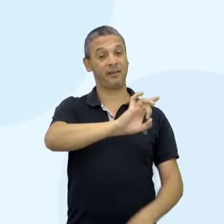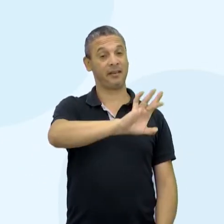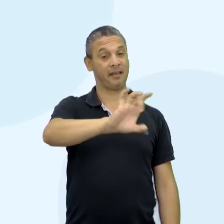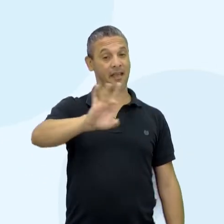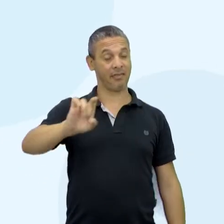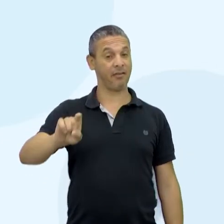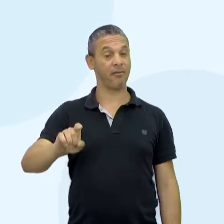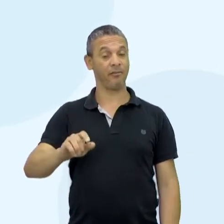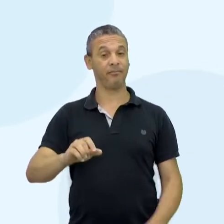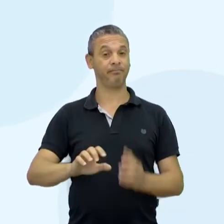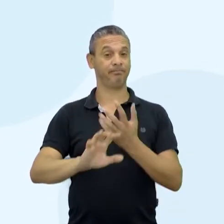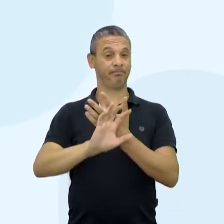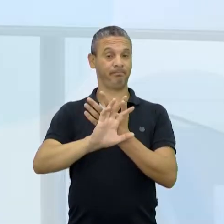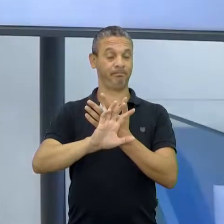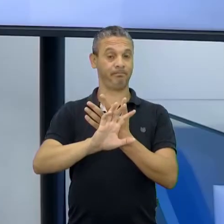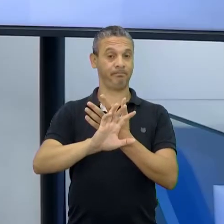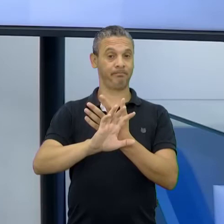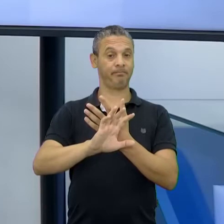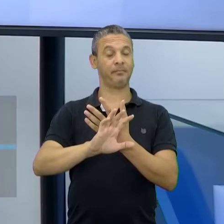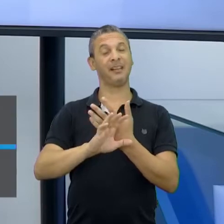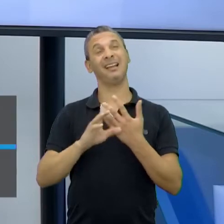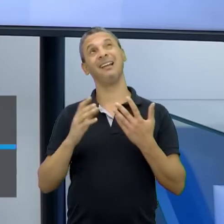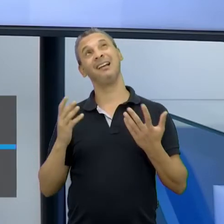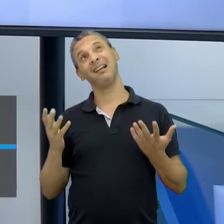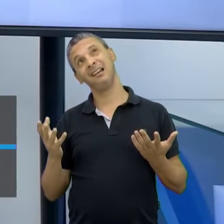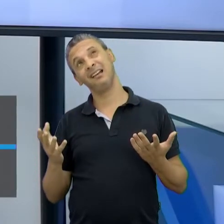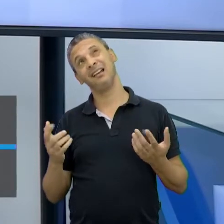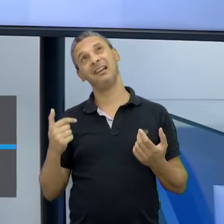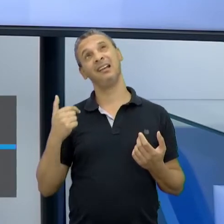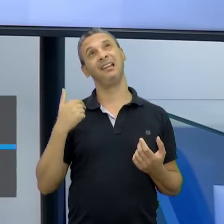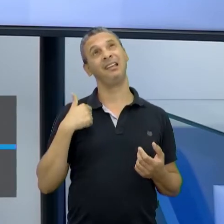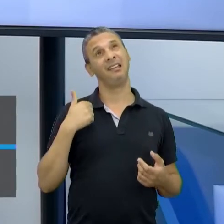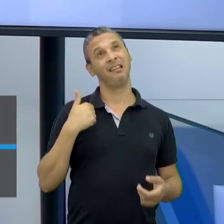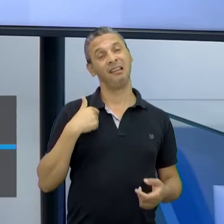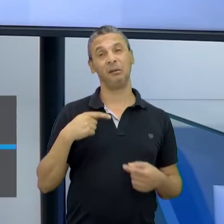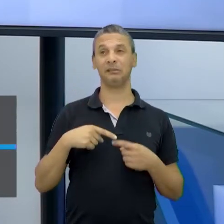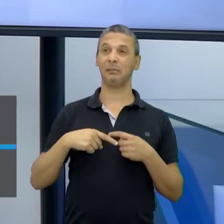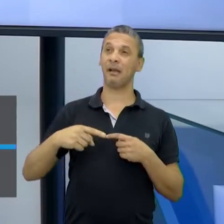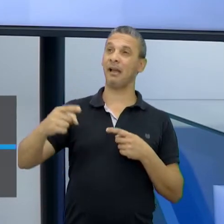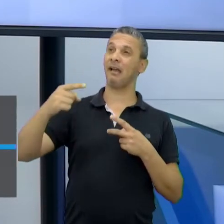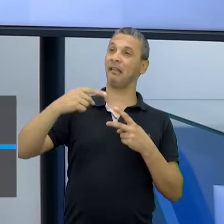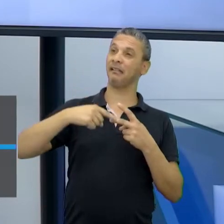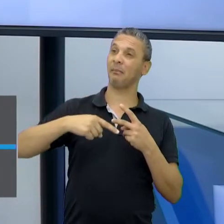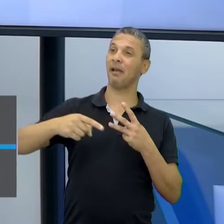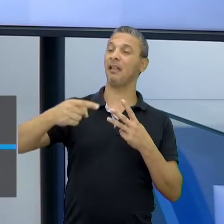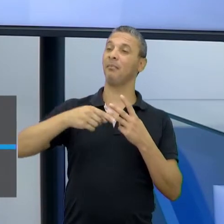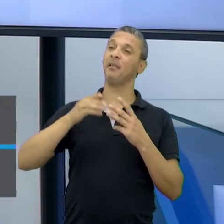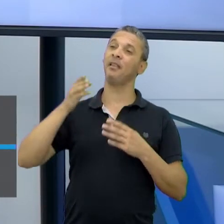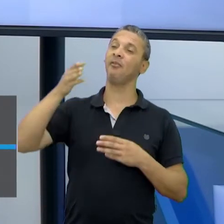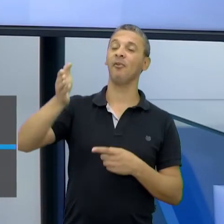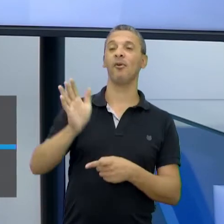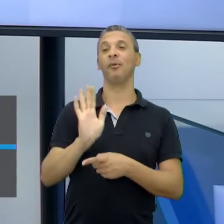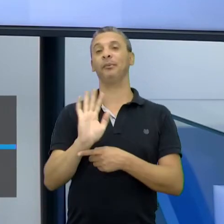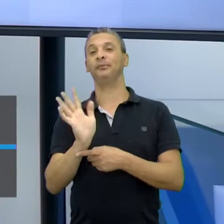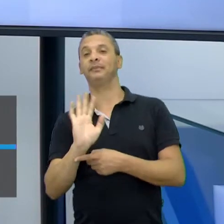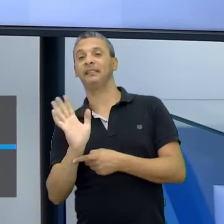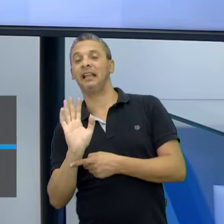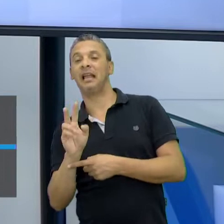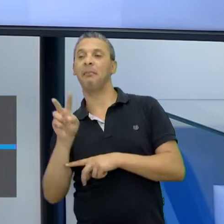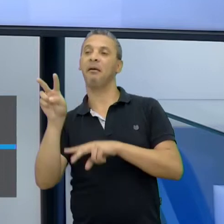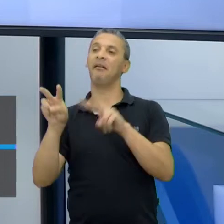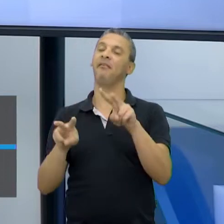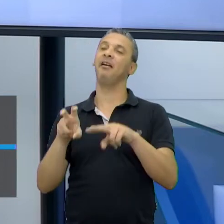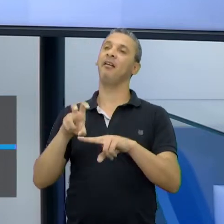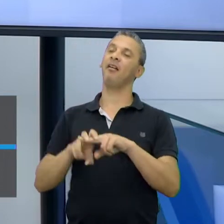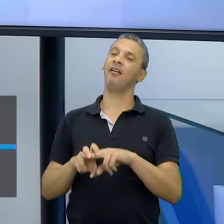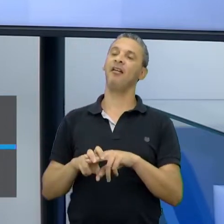vocês que está assistindo. Então vocês podem, não, eu vou toda semana ao cinema, então você tem que colocar lá a despesa de cinema.